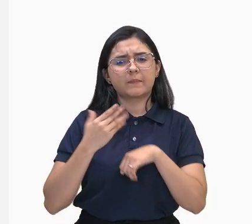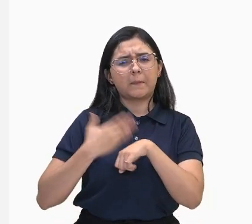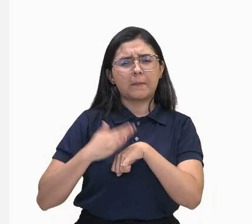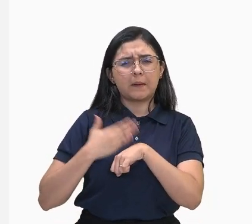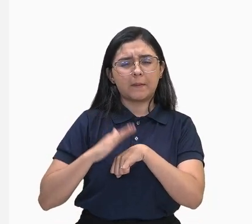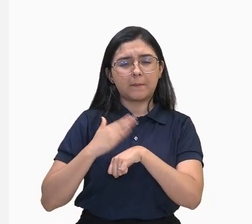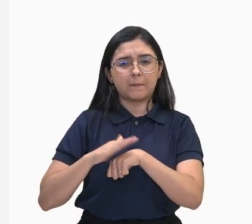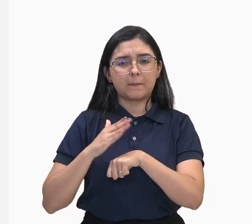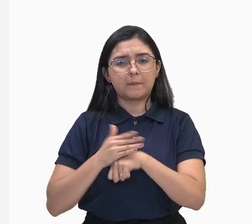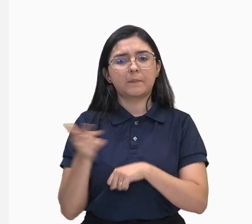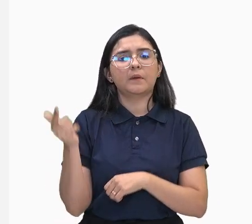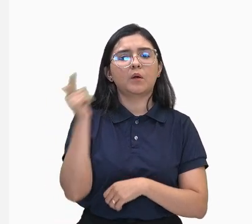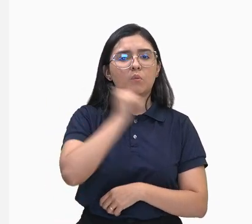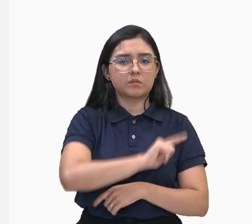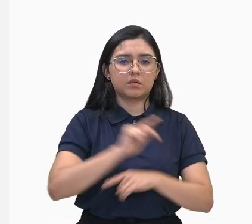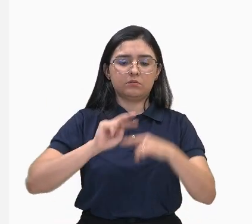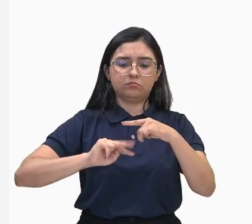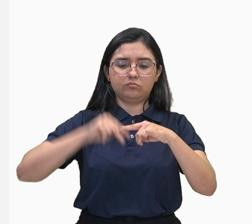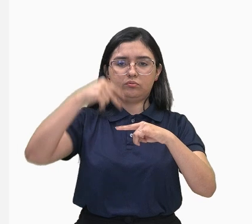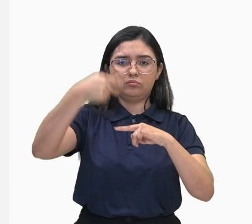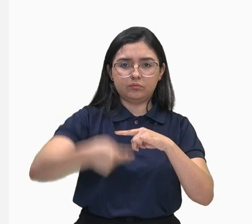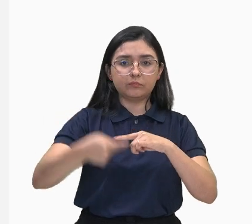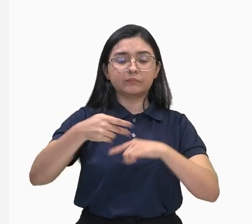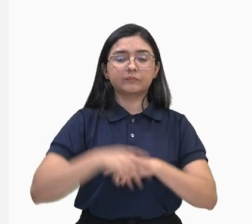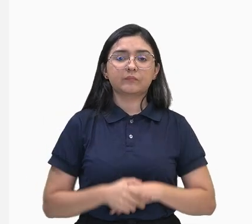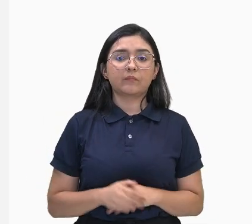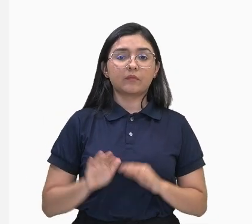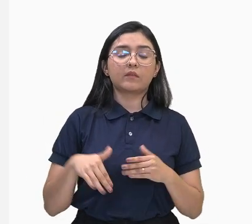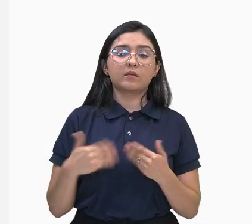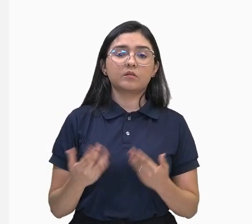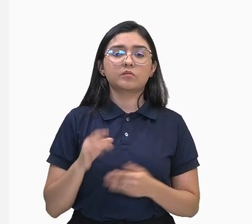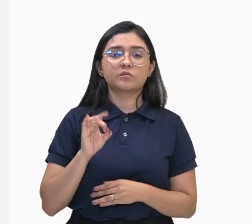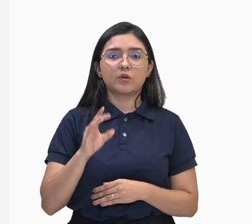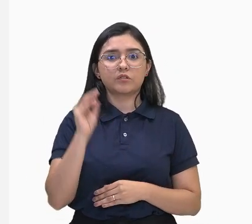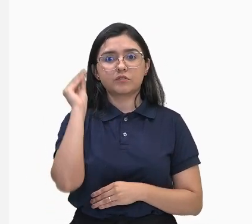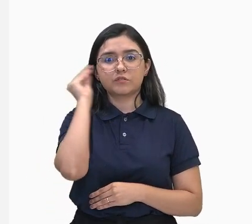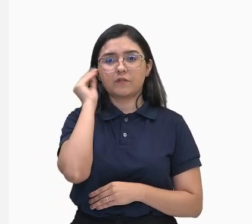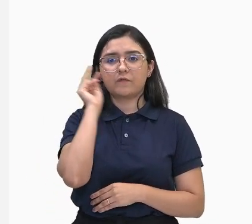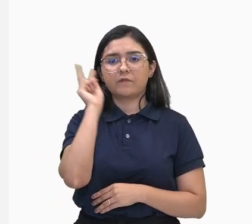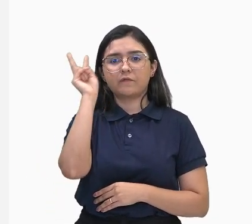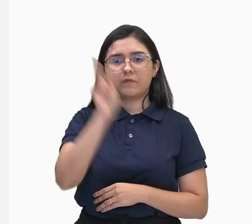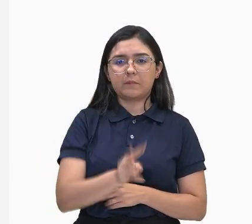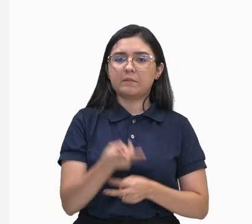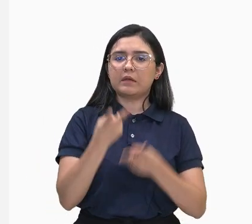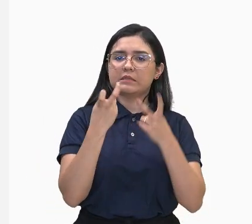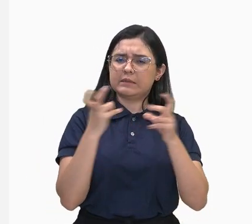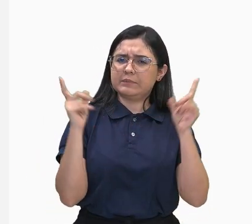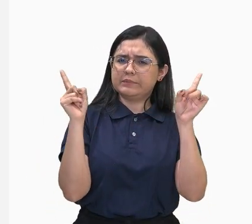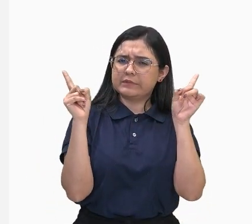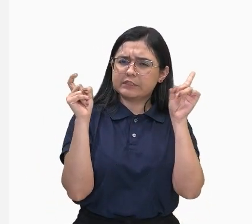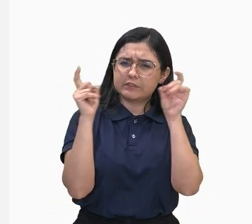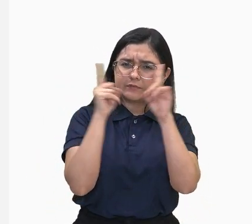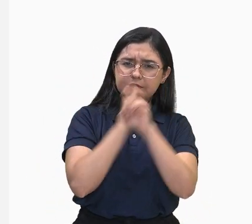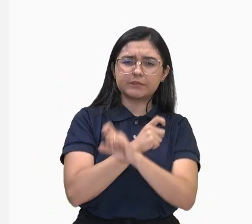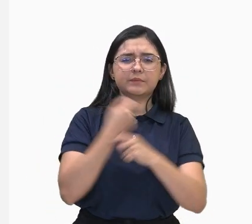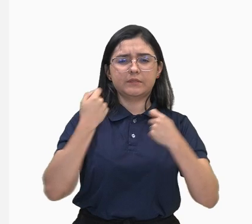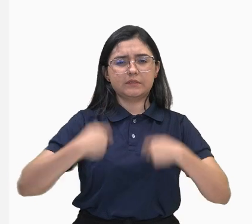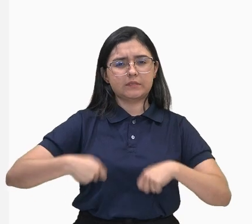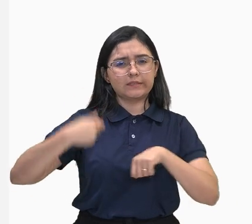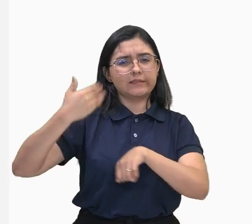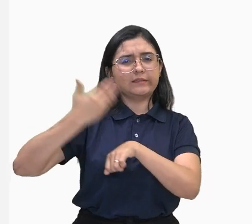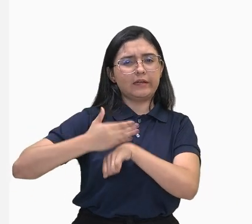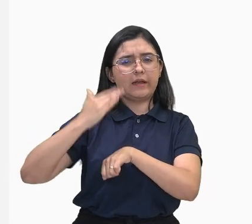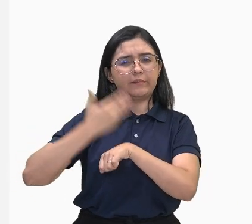conseguir transpor esse obstáculo. Esse aí, só de olhar, a gente já percebe que é muito difícil e requer muita prática.